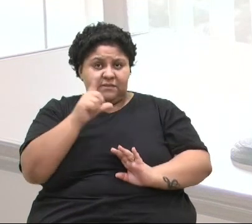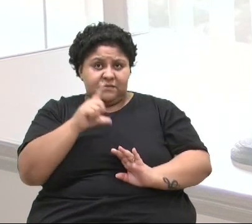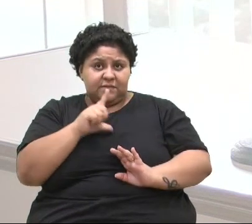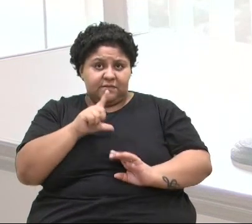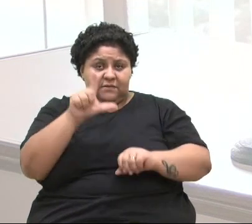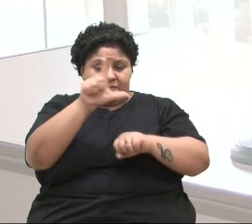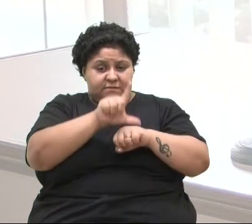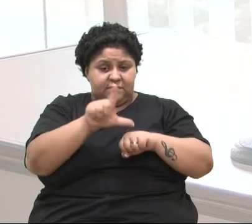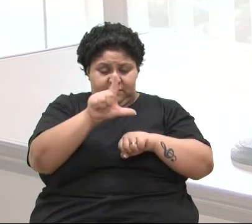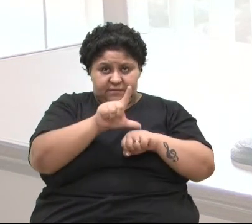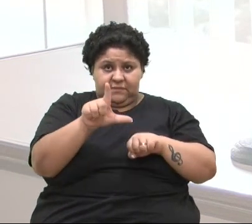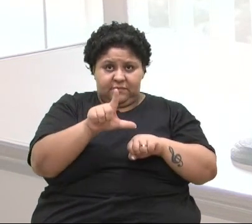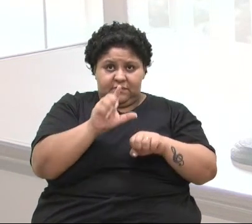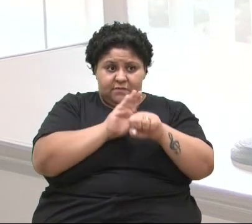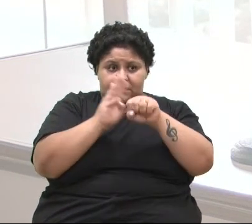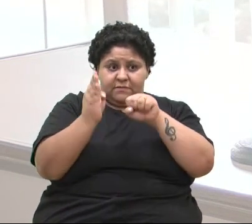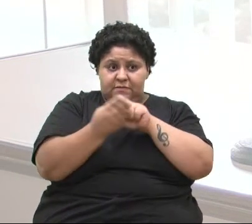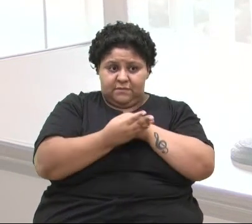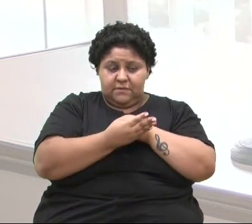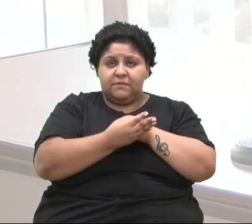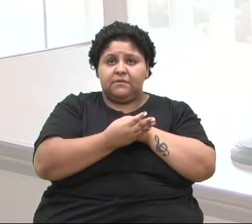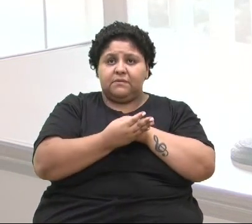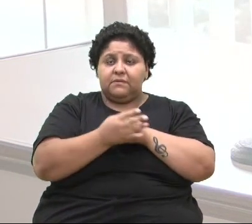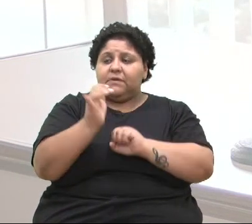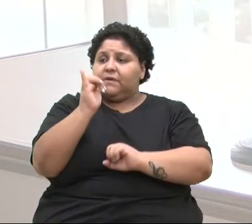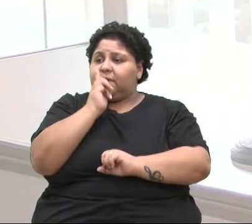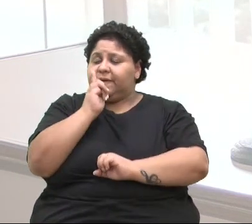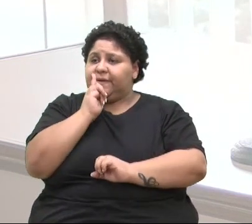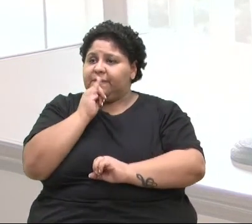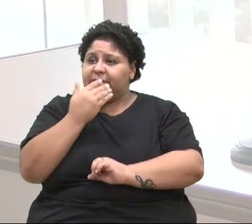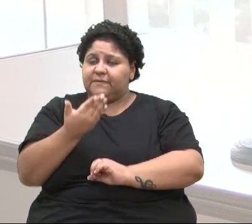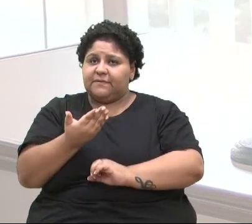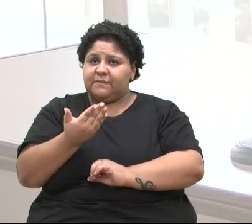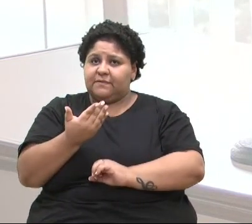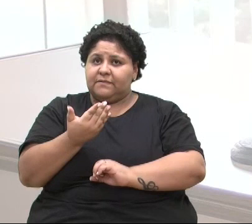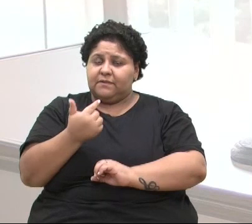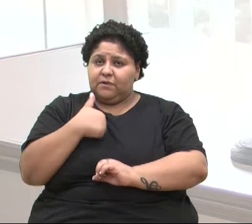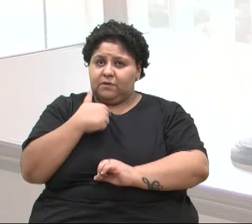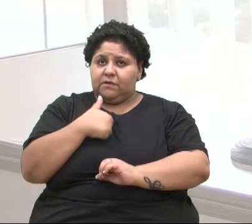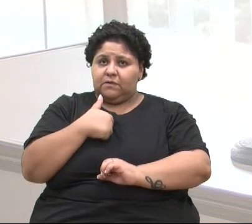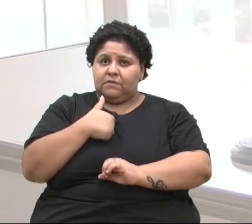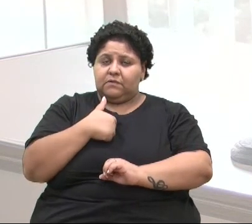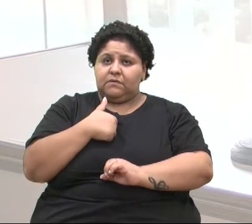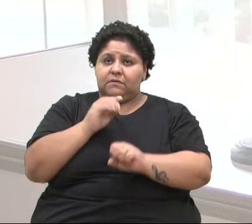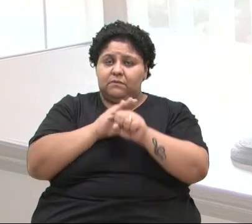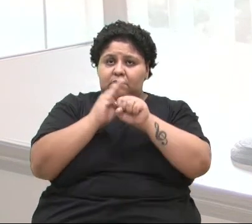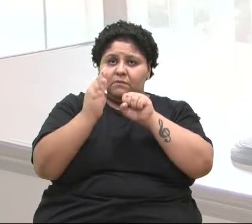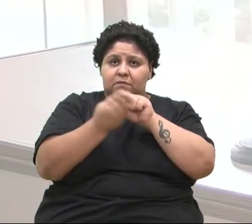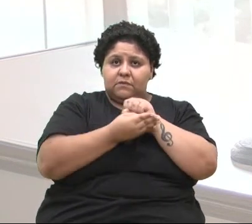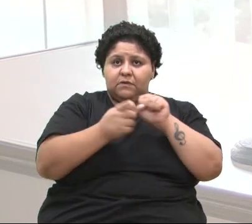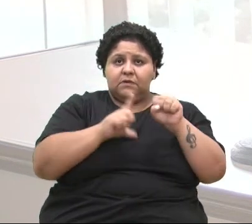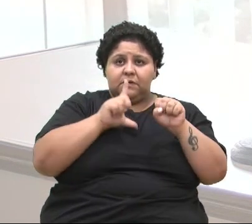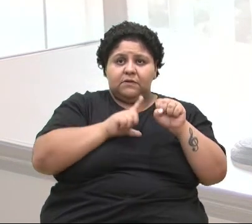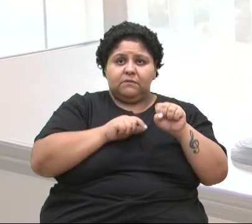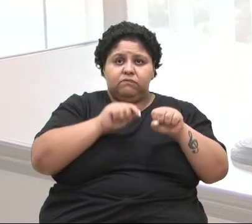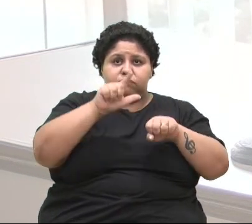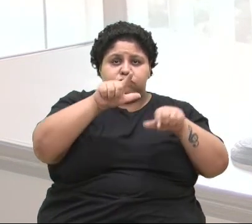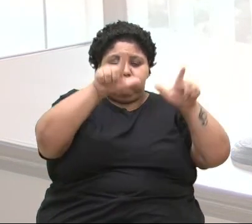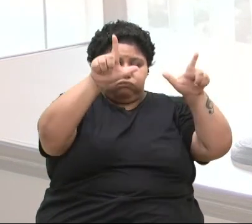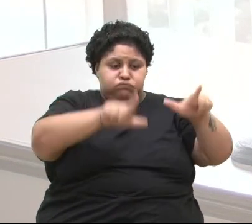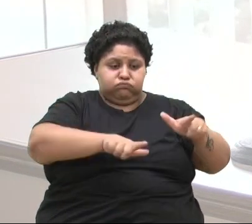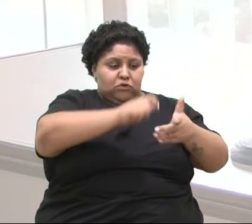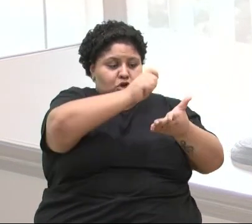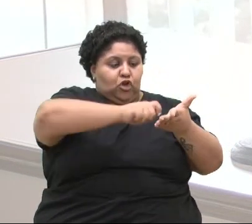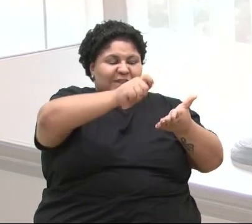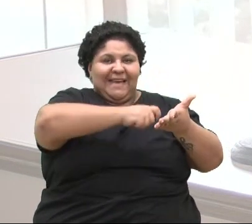comércio também no bairro. Um exemplo, tem no meu complexo lá, tem uma lotérica, as pessoas não pagam as contas lá, vêm